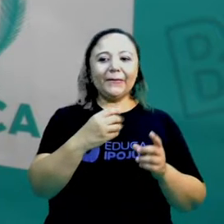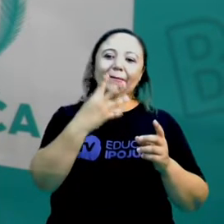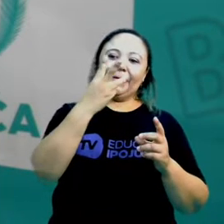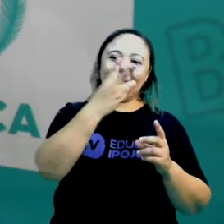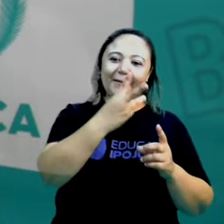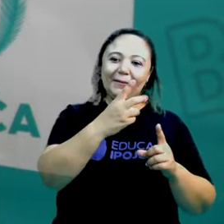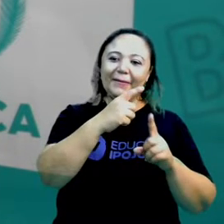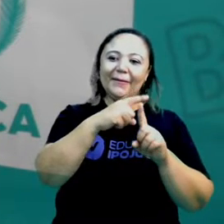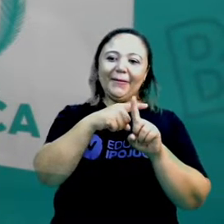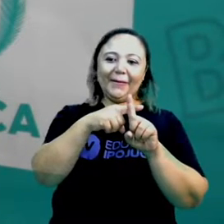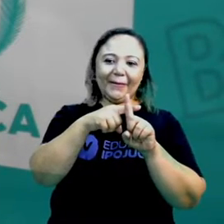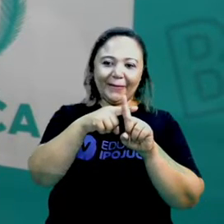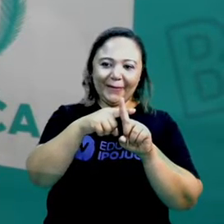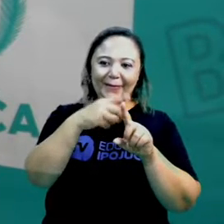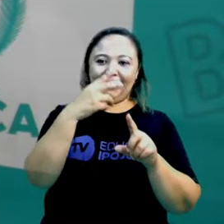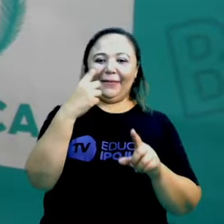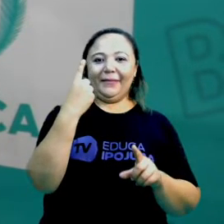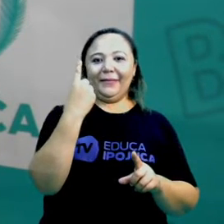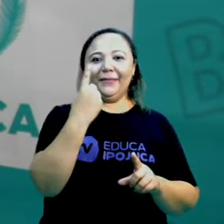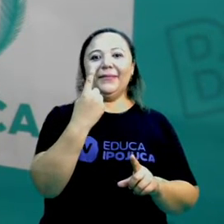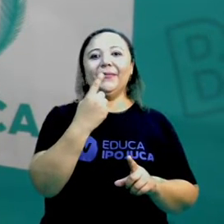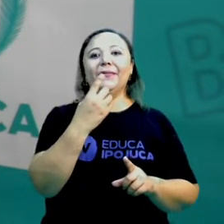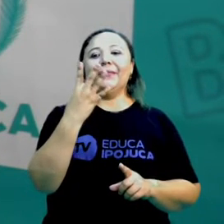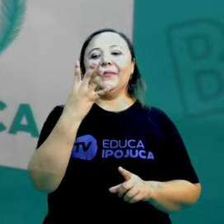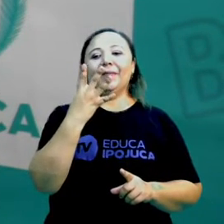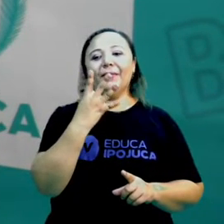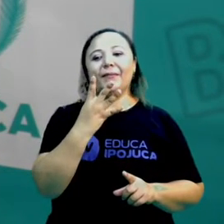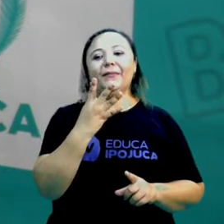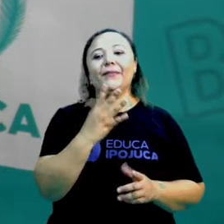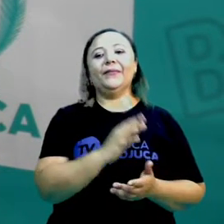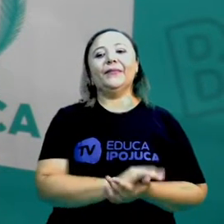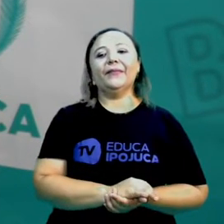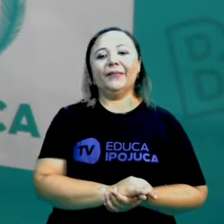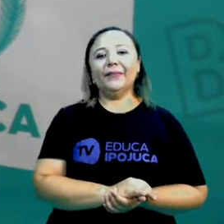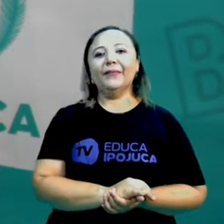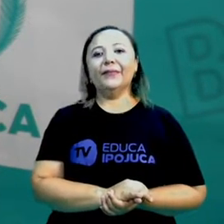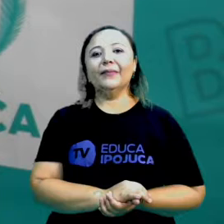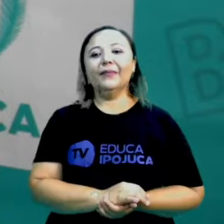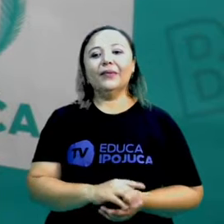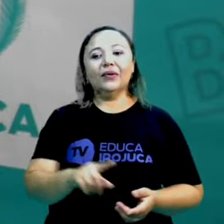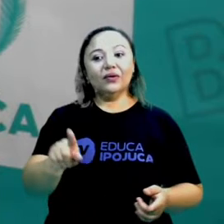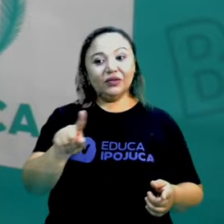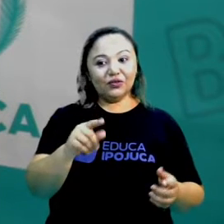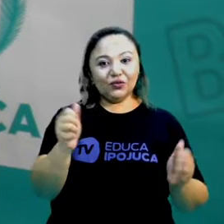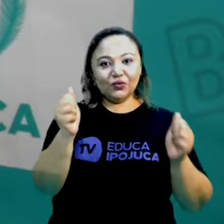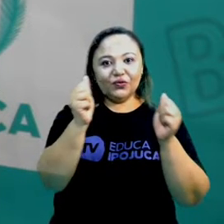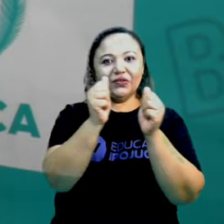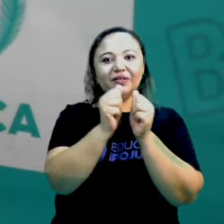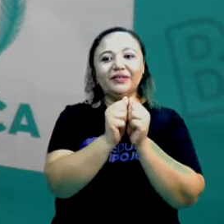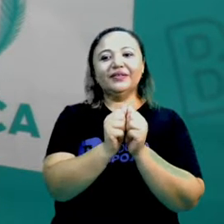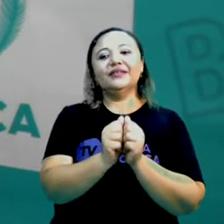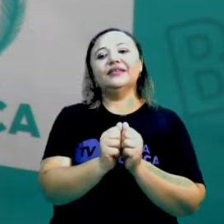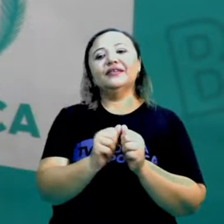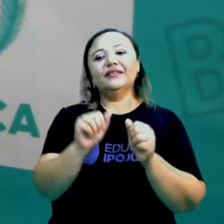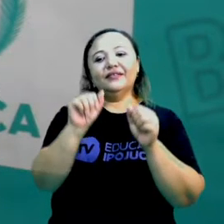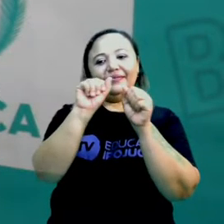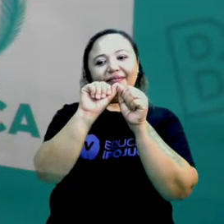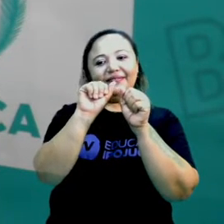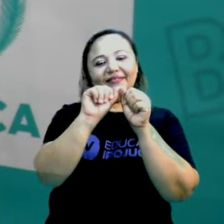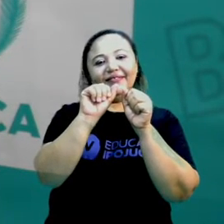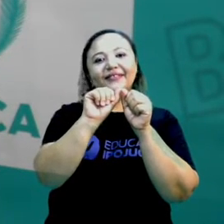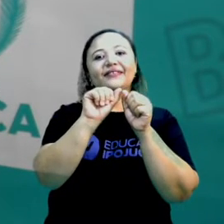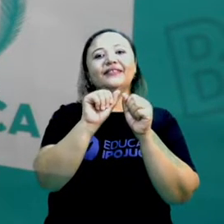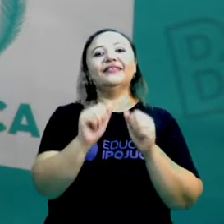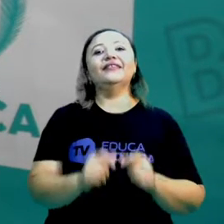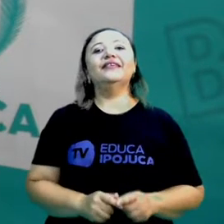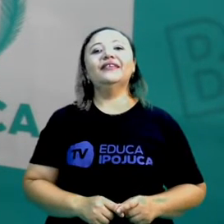3 mais 1, temos no total 4 elementos. Quando juntamos, estamos fazendo o